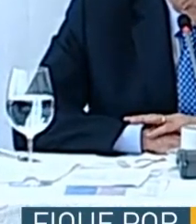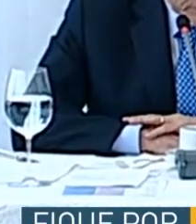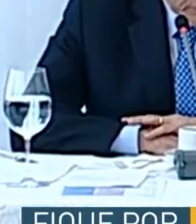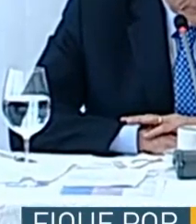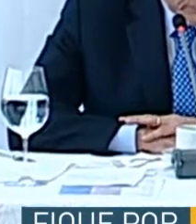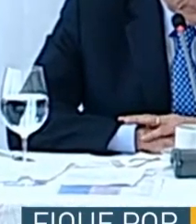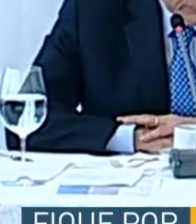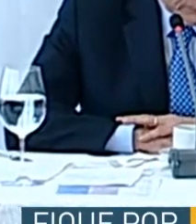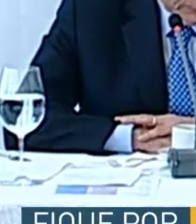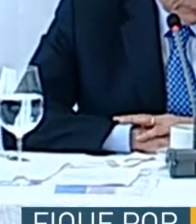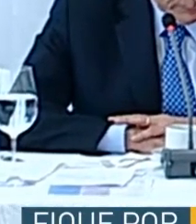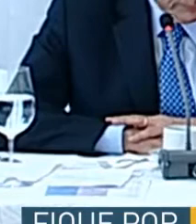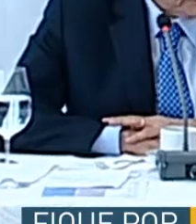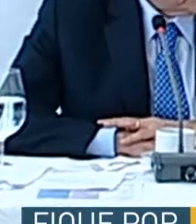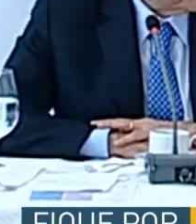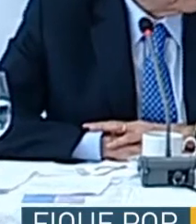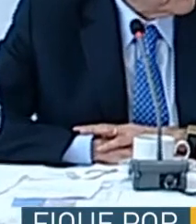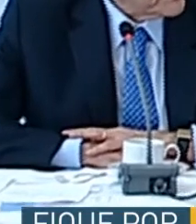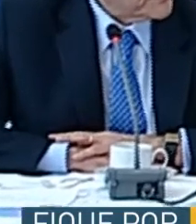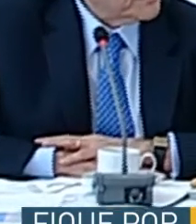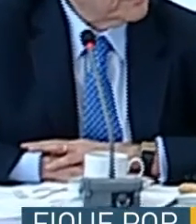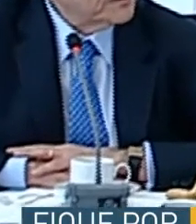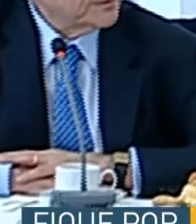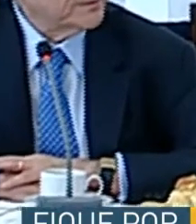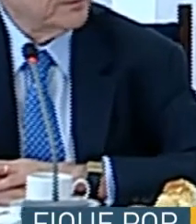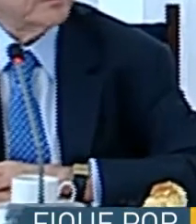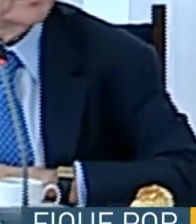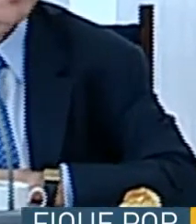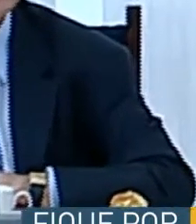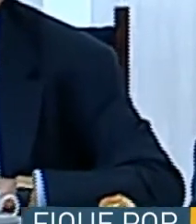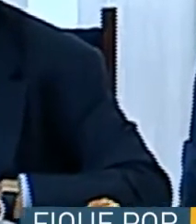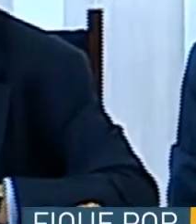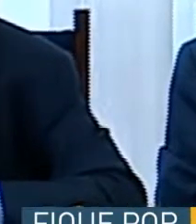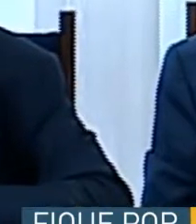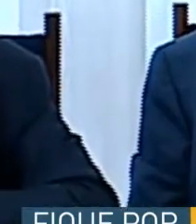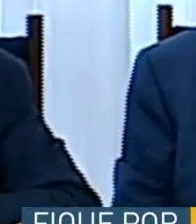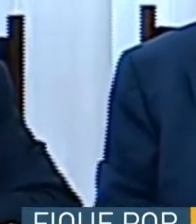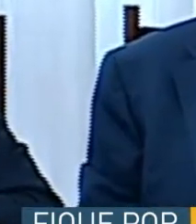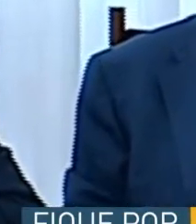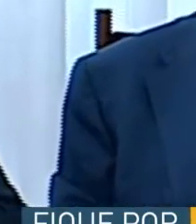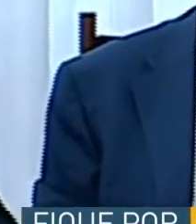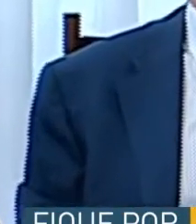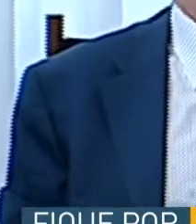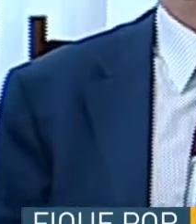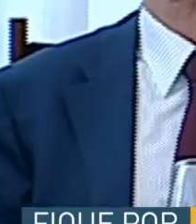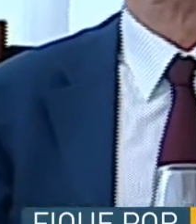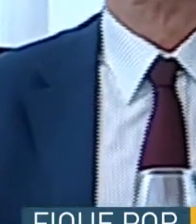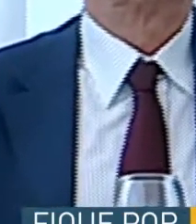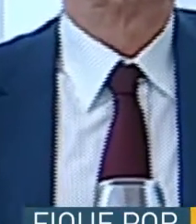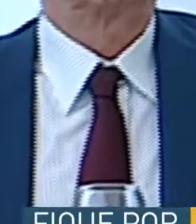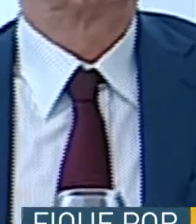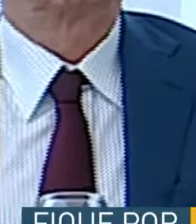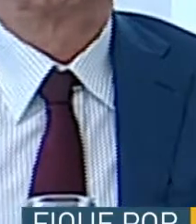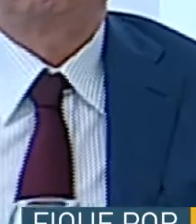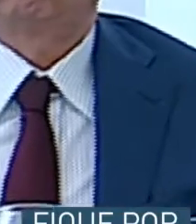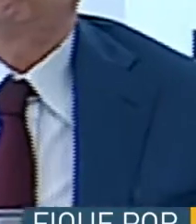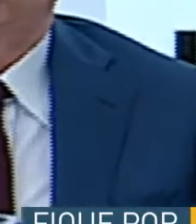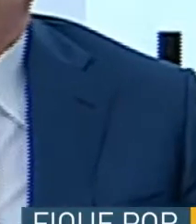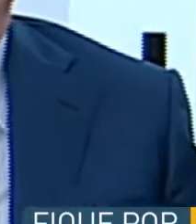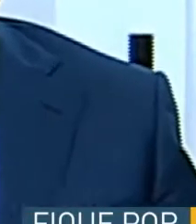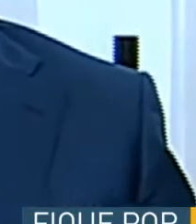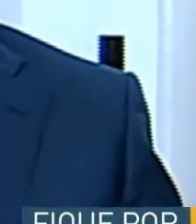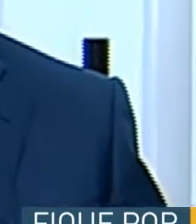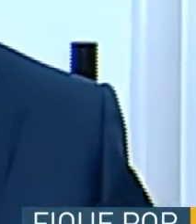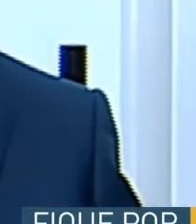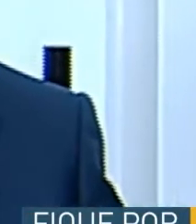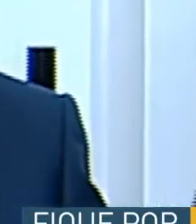a opinião da população. Né, em algumas situações. Então, é normal, e nesse aspecto foi até